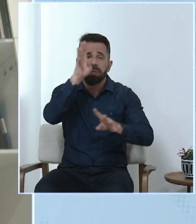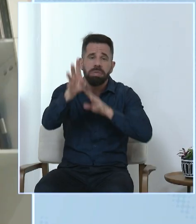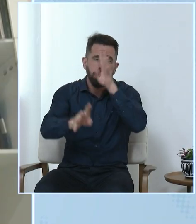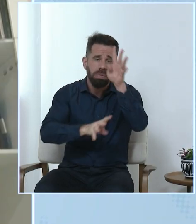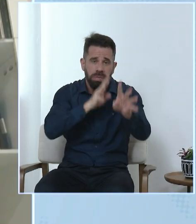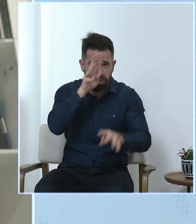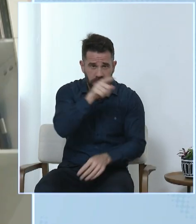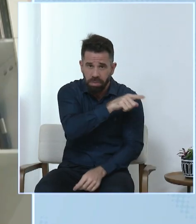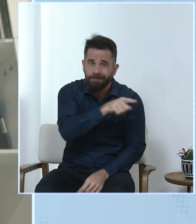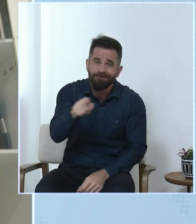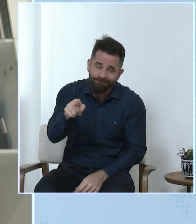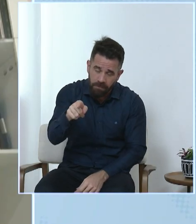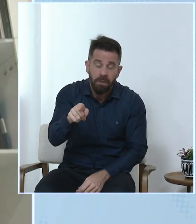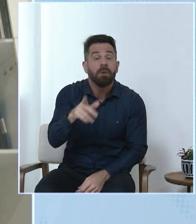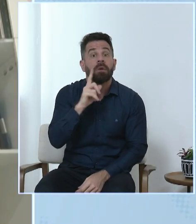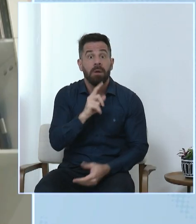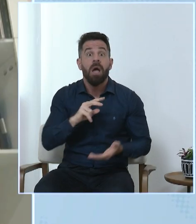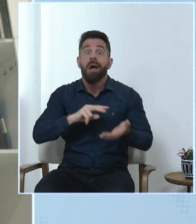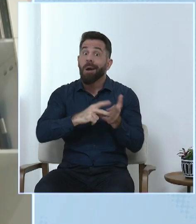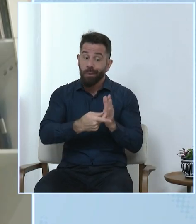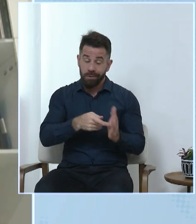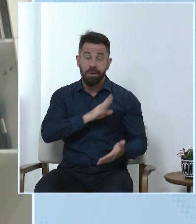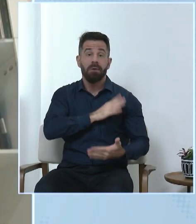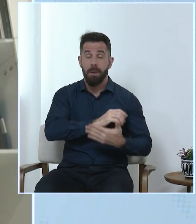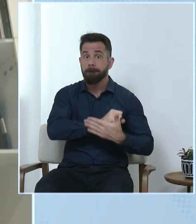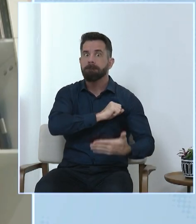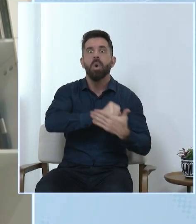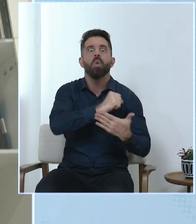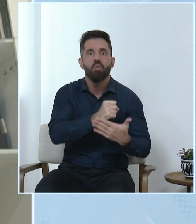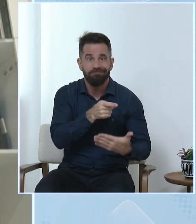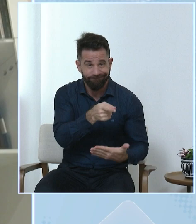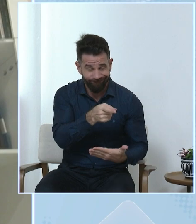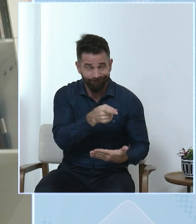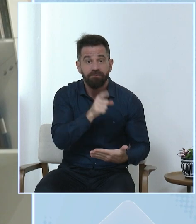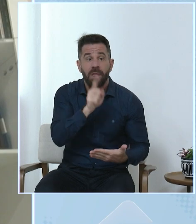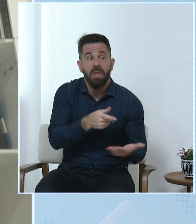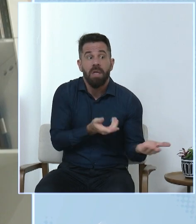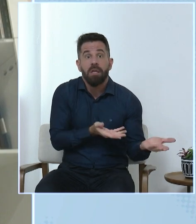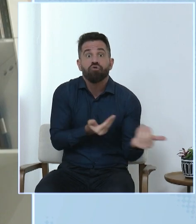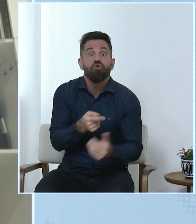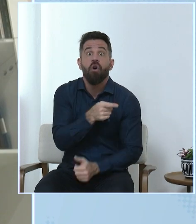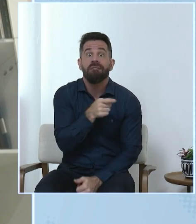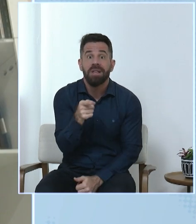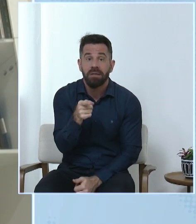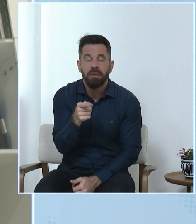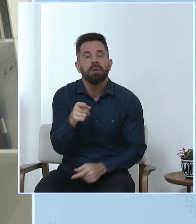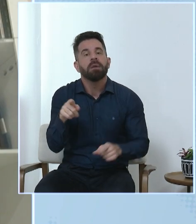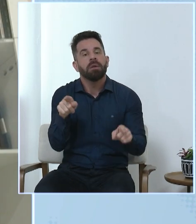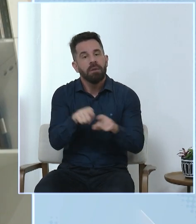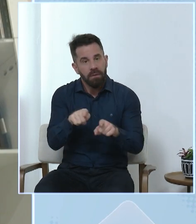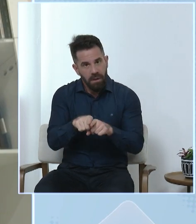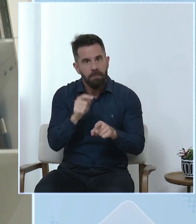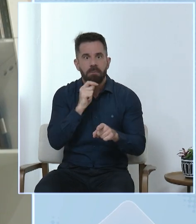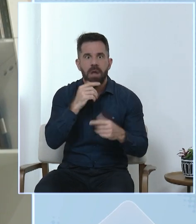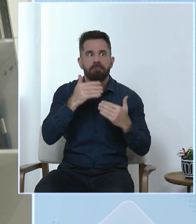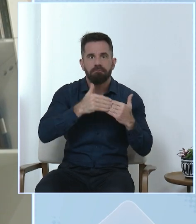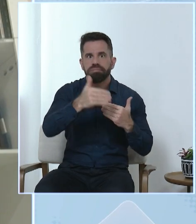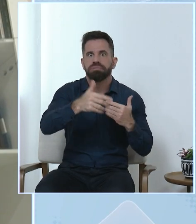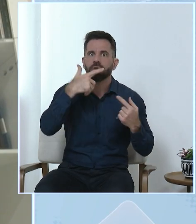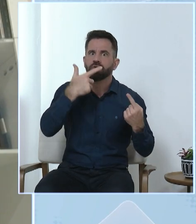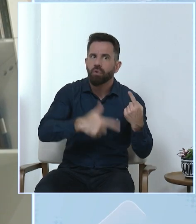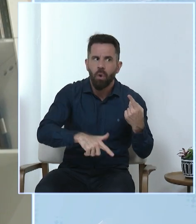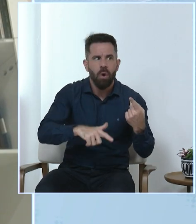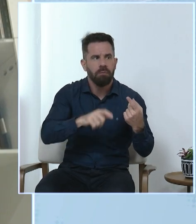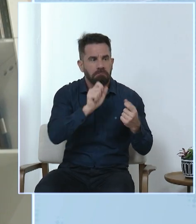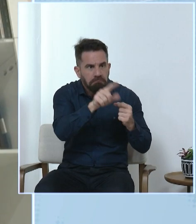tem ocasionado infarto em pessoas jovens e, muitas vezes, mais frequentes também. Tá? Então,